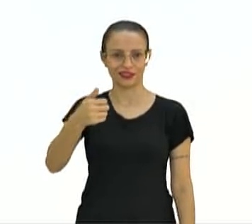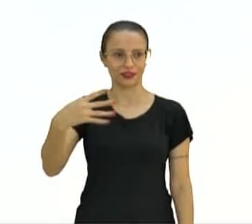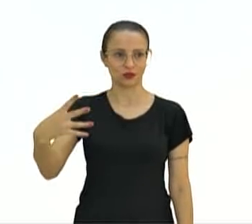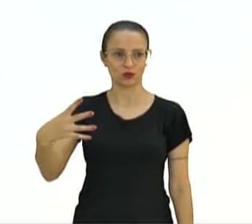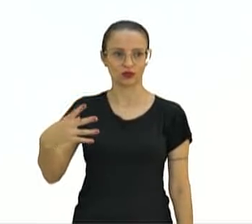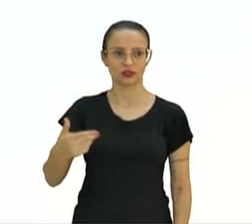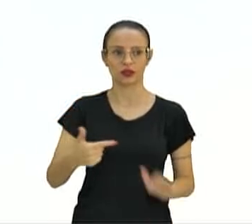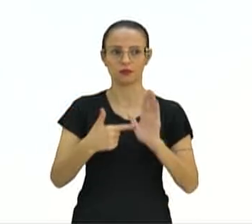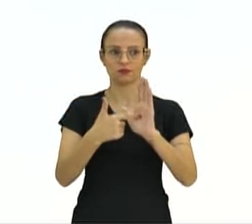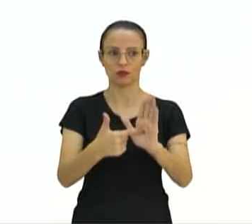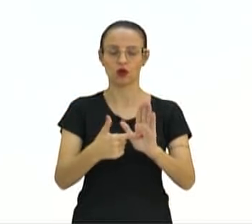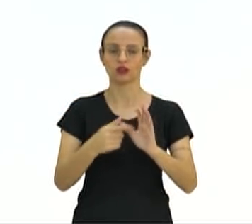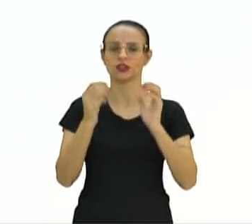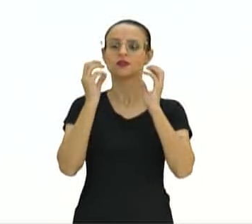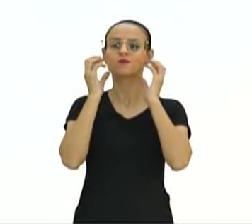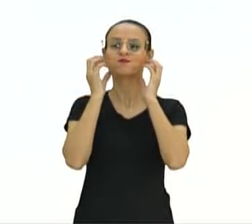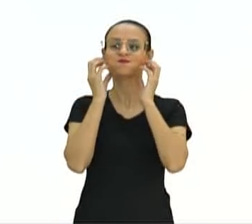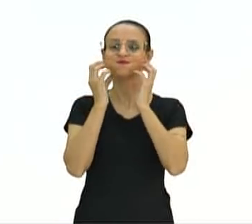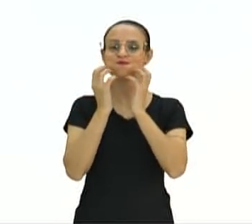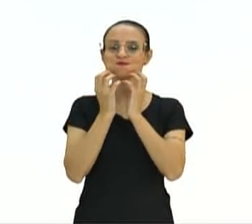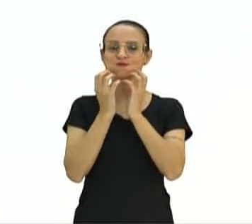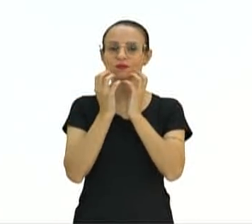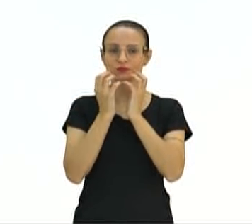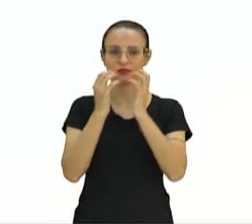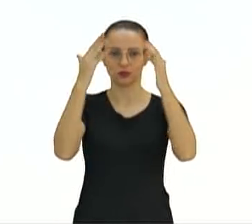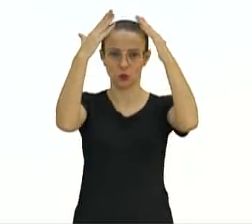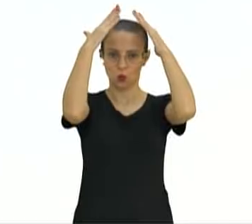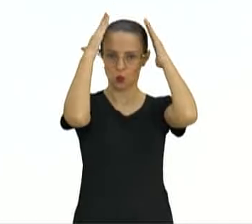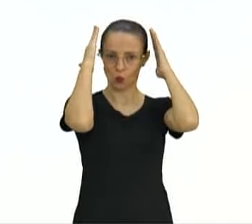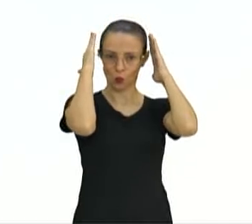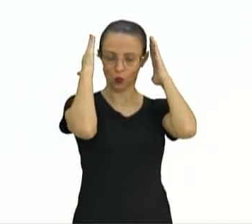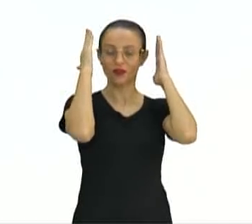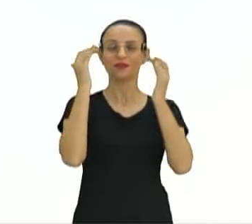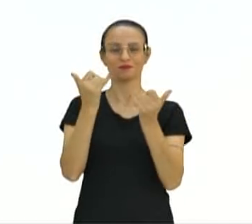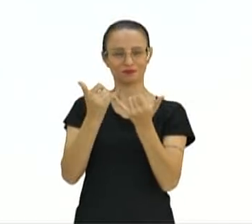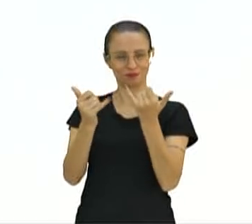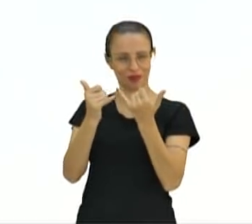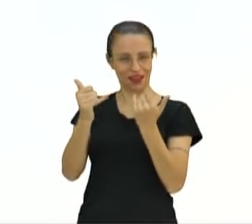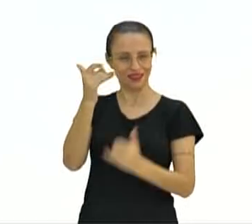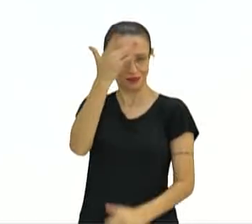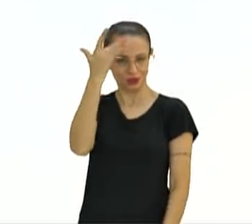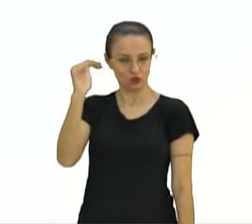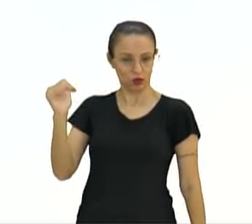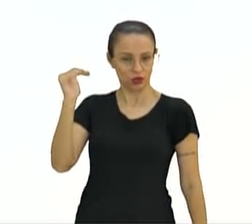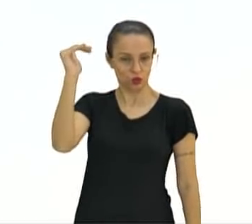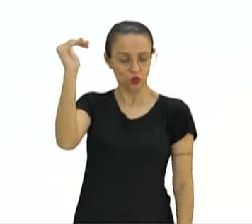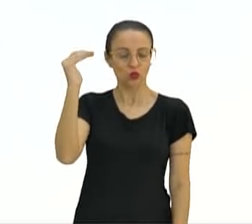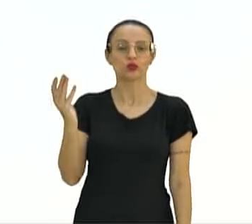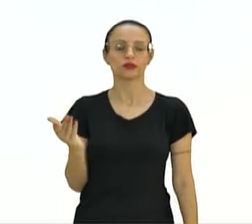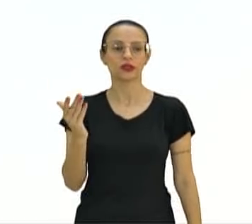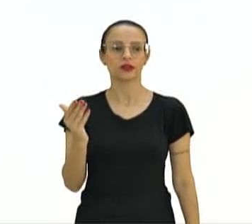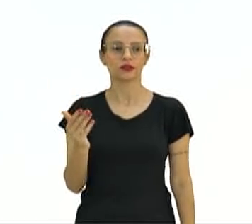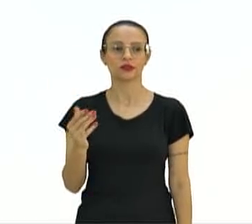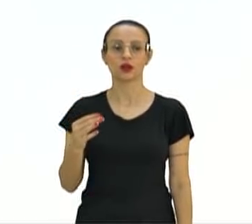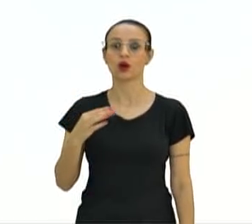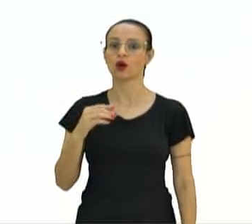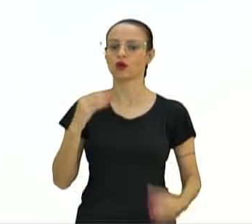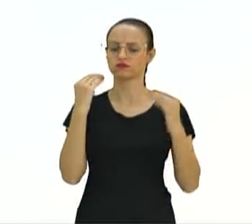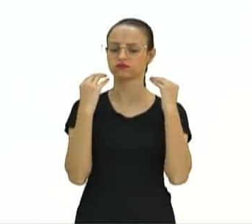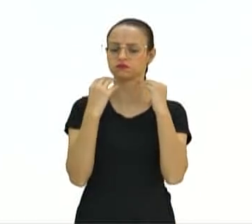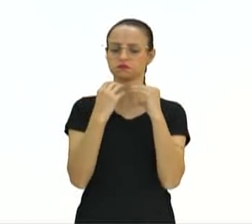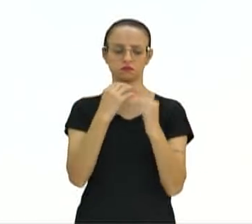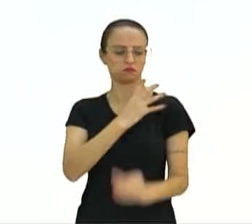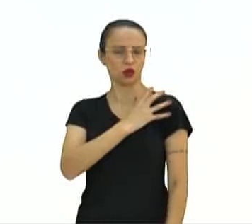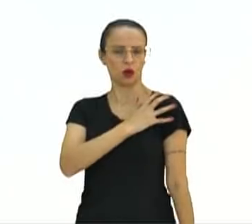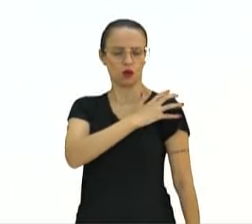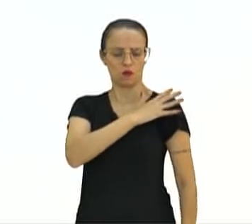né, então aí já com barba, né, esse cabelo, assim, lembrando aí um aspecto de uma pessoa mais adulta, né, as vestimentas, ele